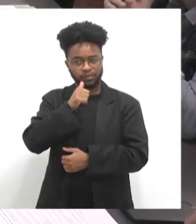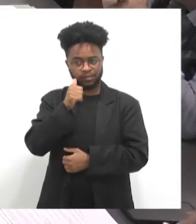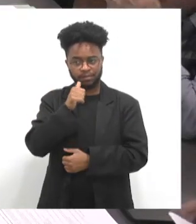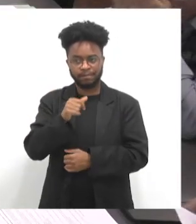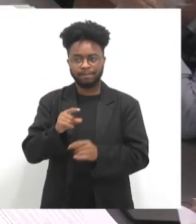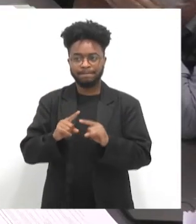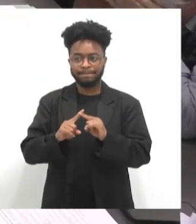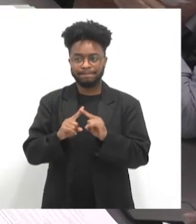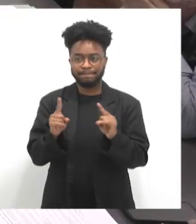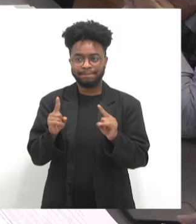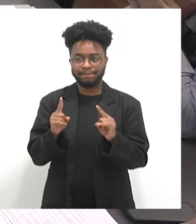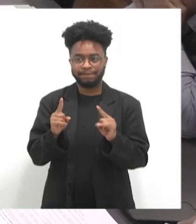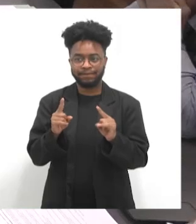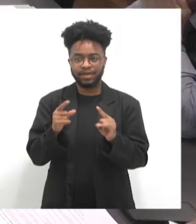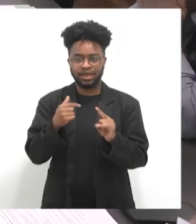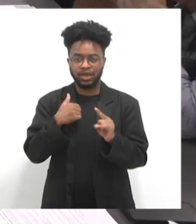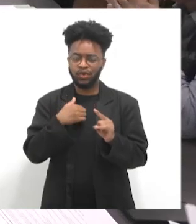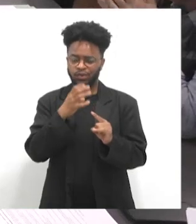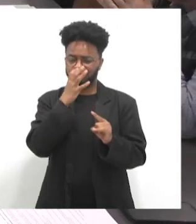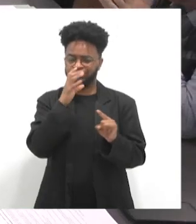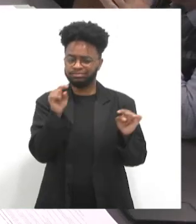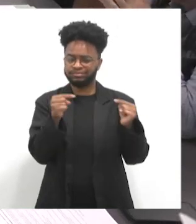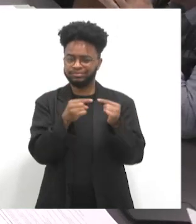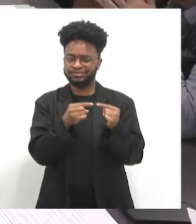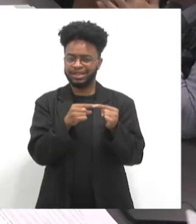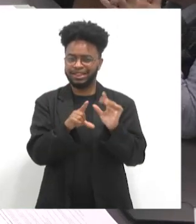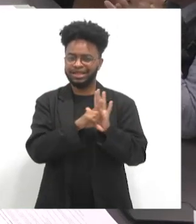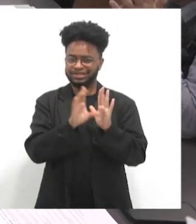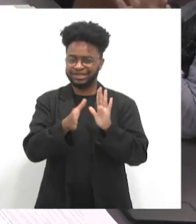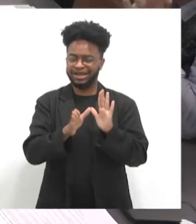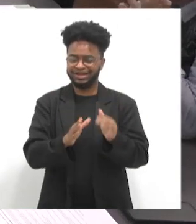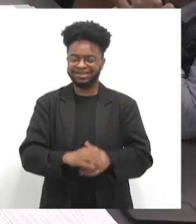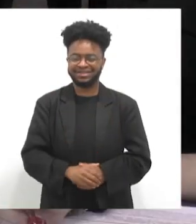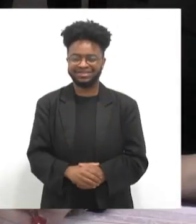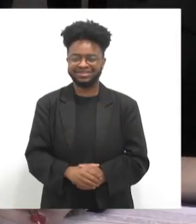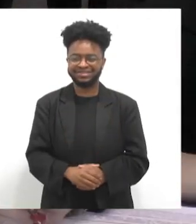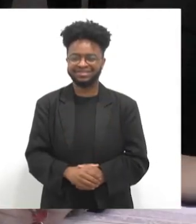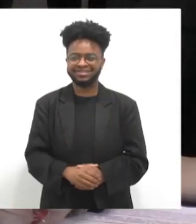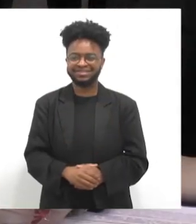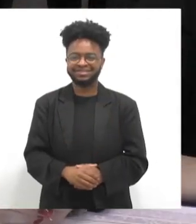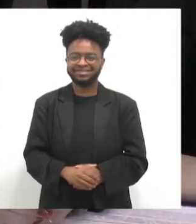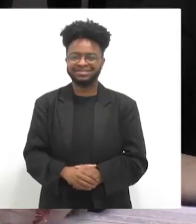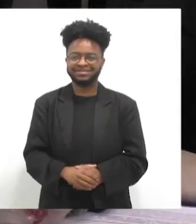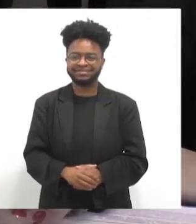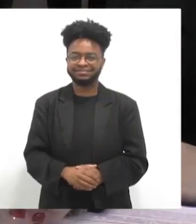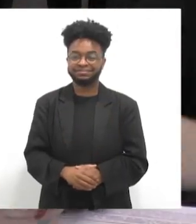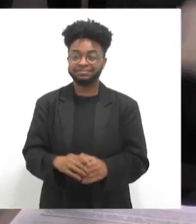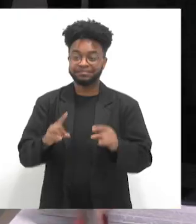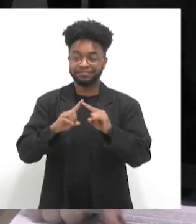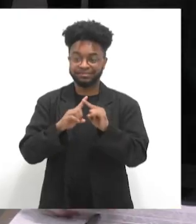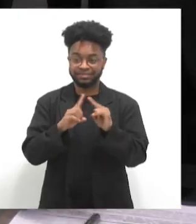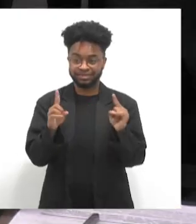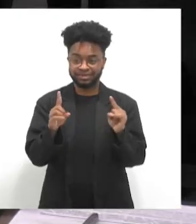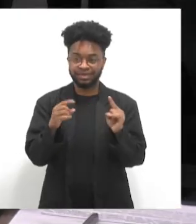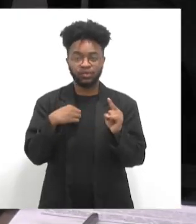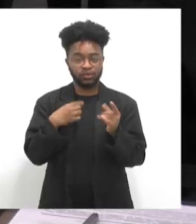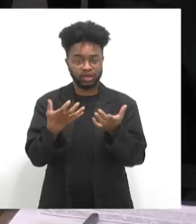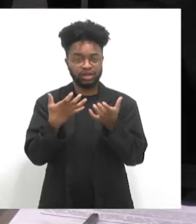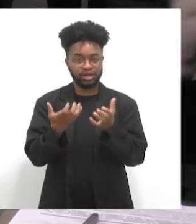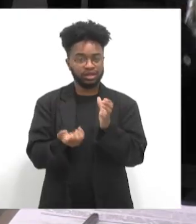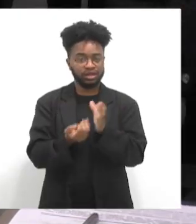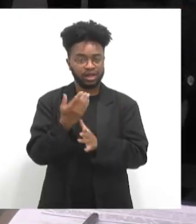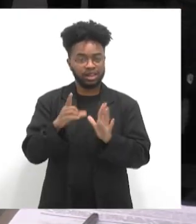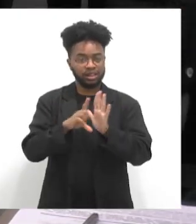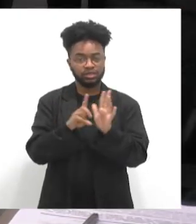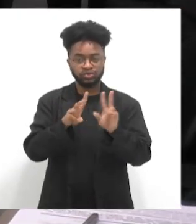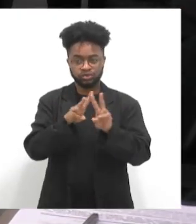do assunto mais que nós. Estou contemplada aqui pela lei da enfermeira Rejane já, mas a questão, inclusive, eu queria legislar sobre isso, que eu